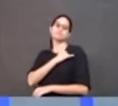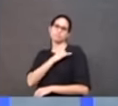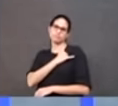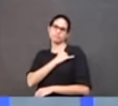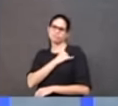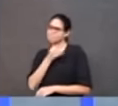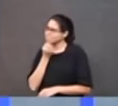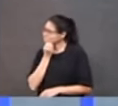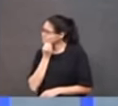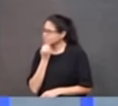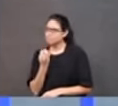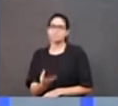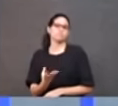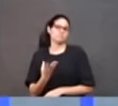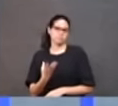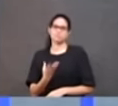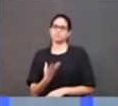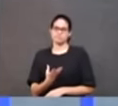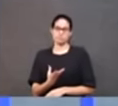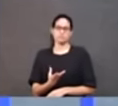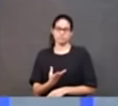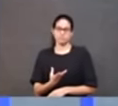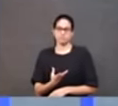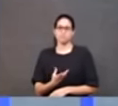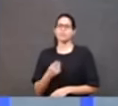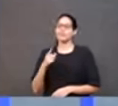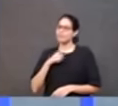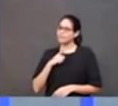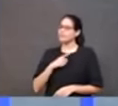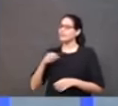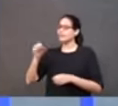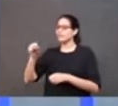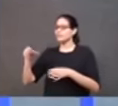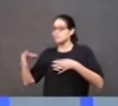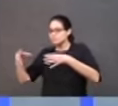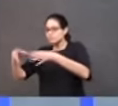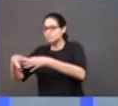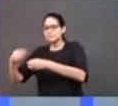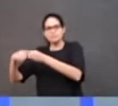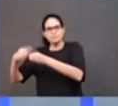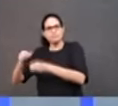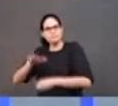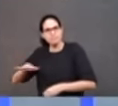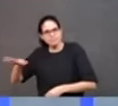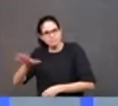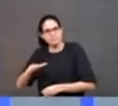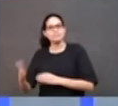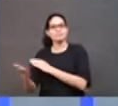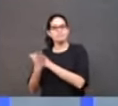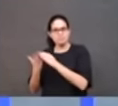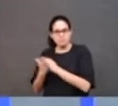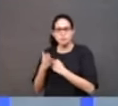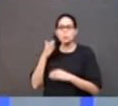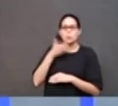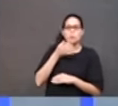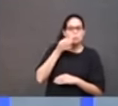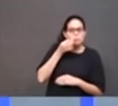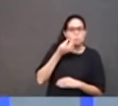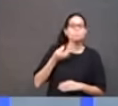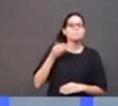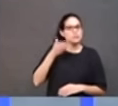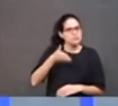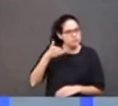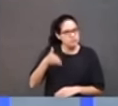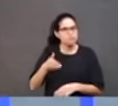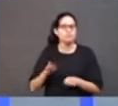produtivo. Inclusive, tivemos participação da comunidade externa na realização dessas audiências públicas.